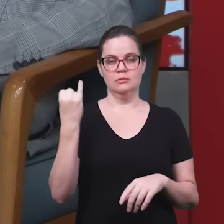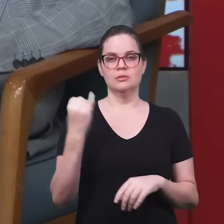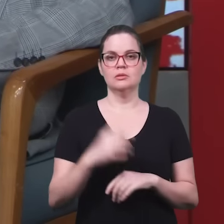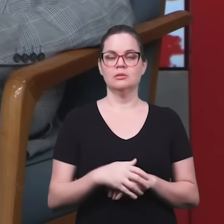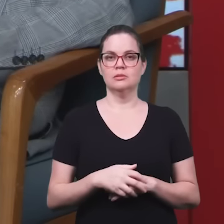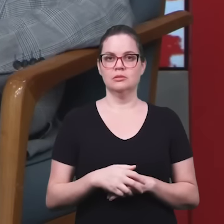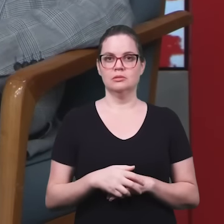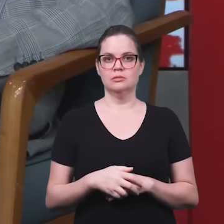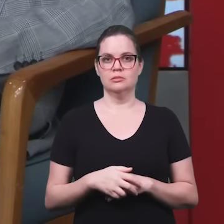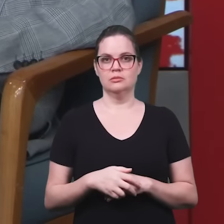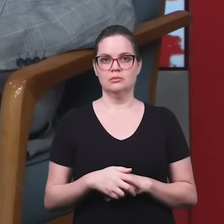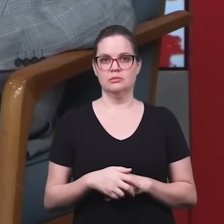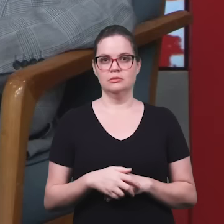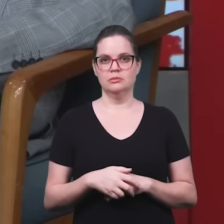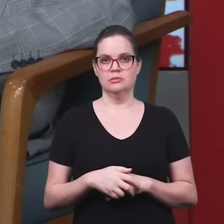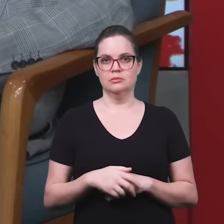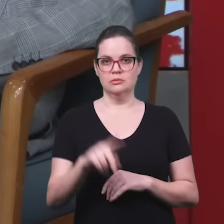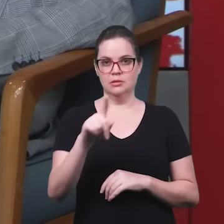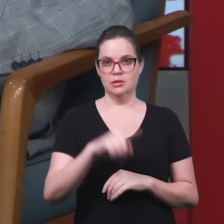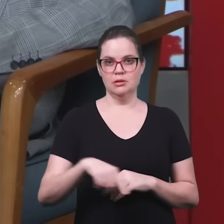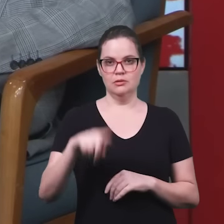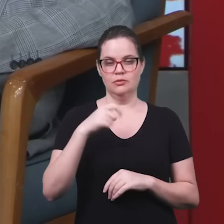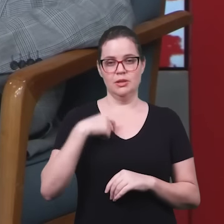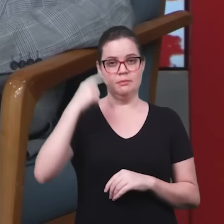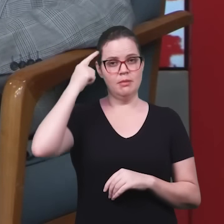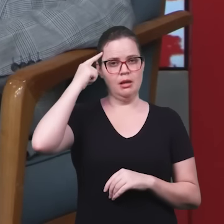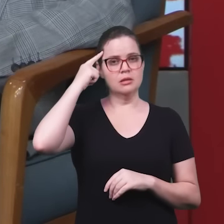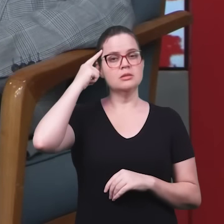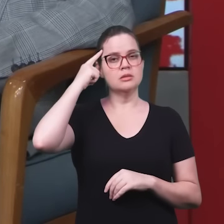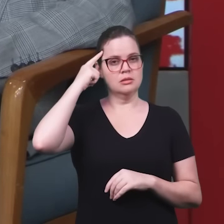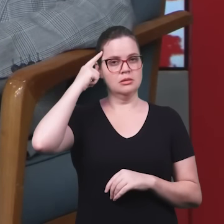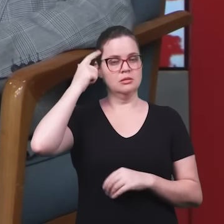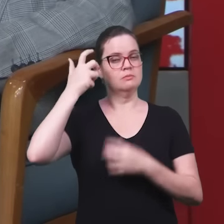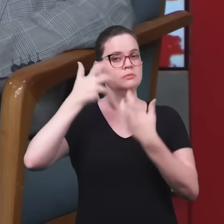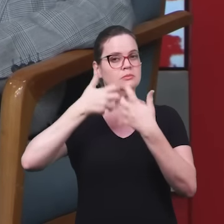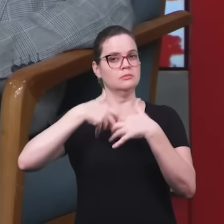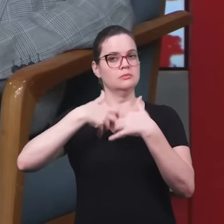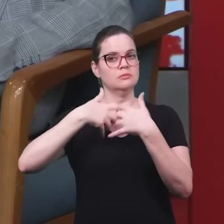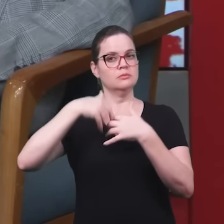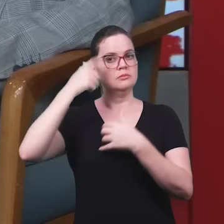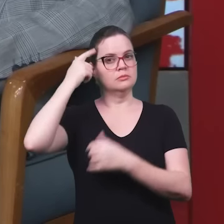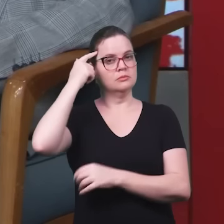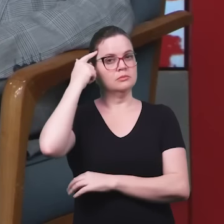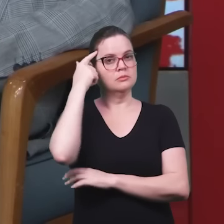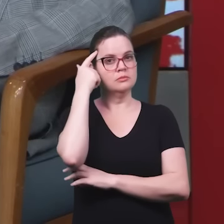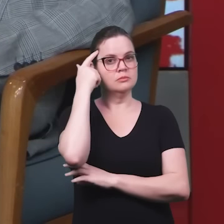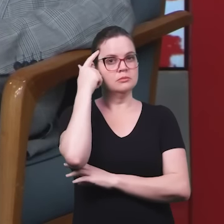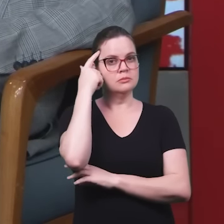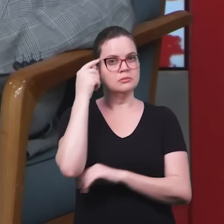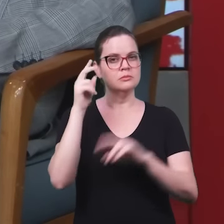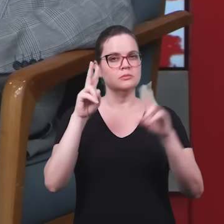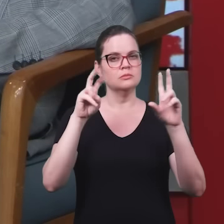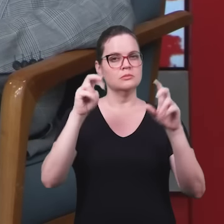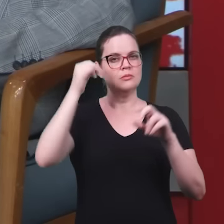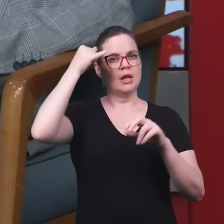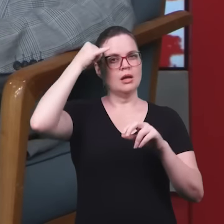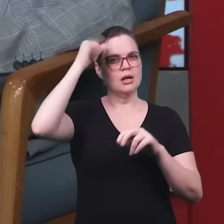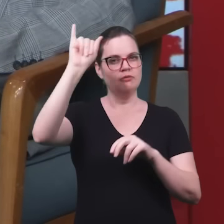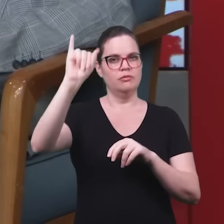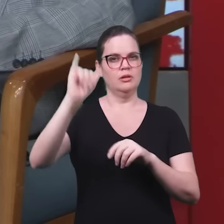vocês parassem para pensar sobre a prevenção das